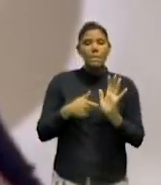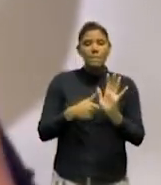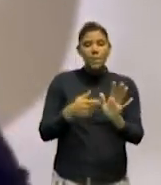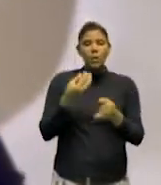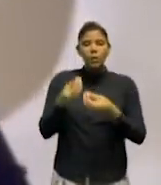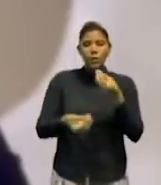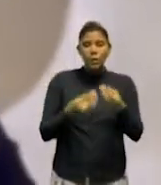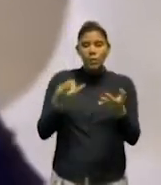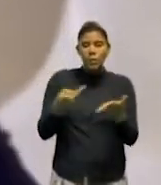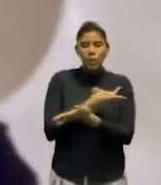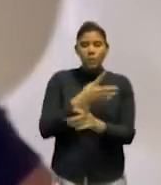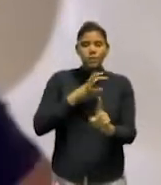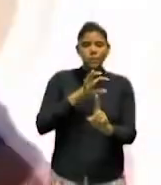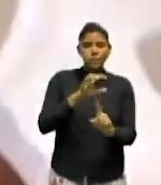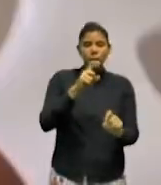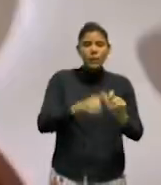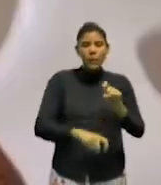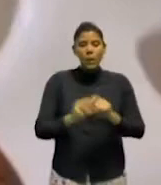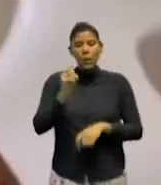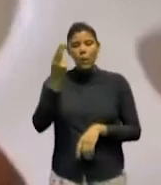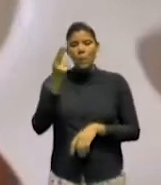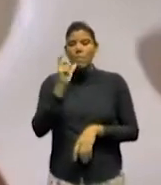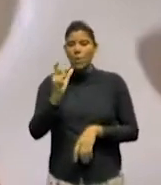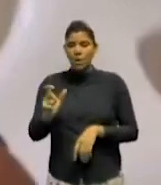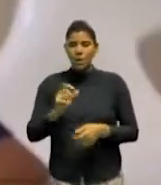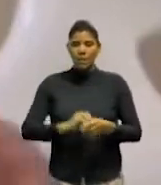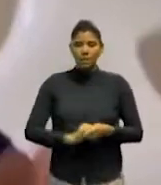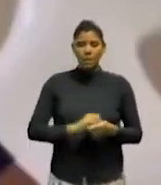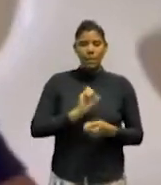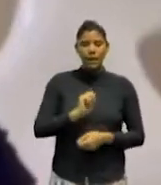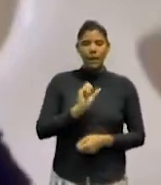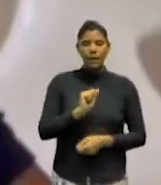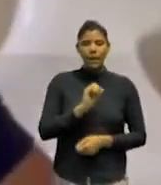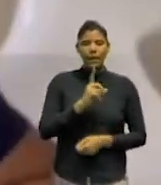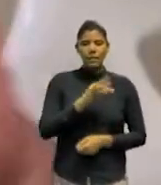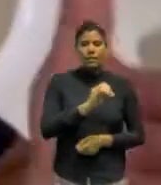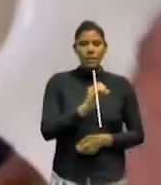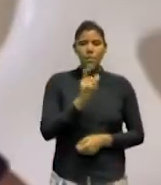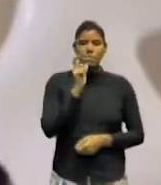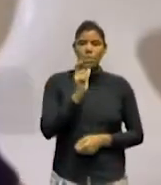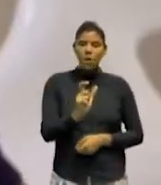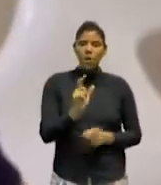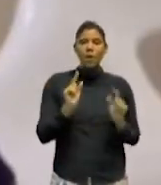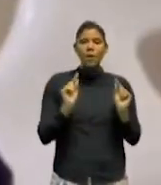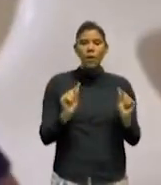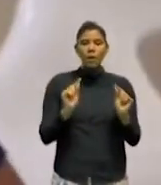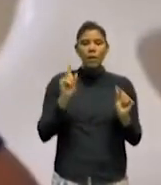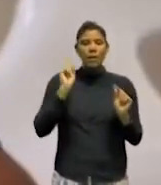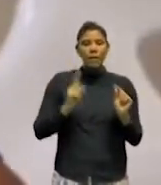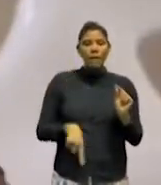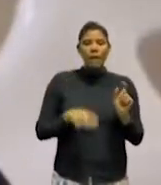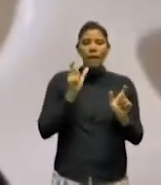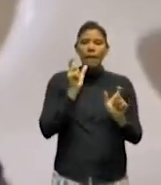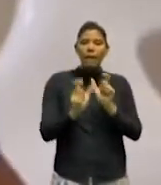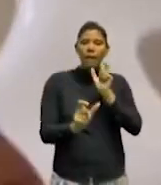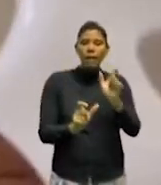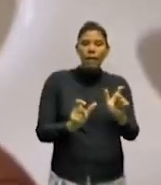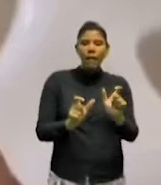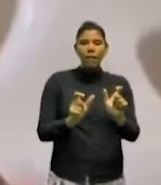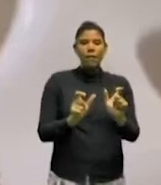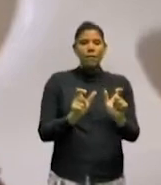assédio sexual e assédio moral. Assédio moral são posicionamentos e situações agressivas que visam